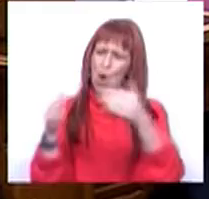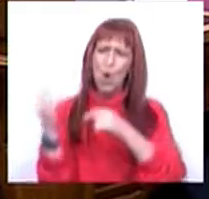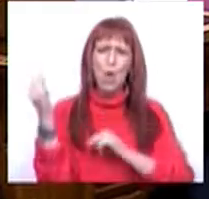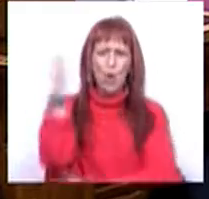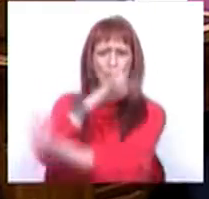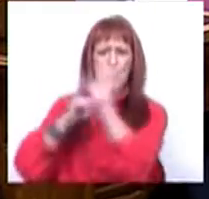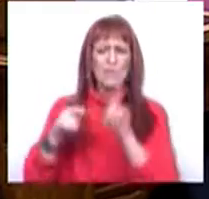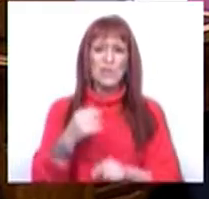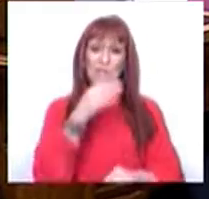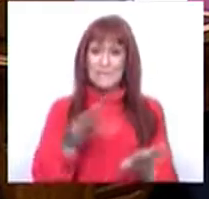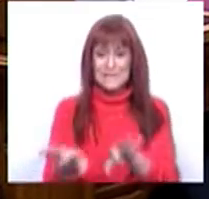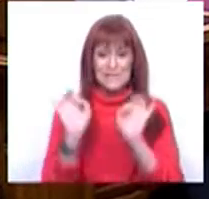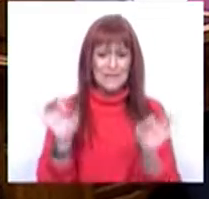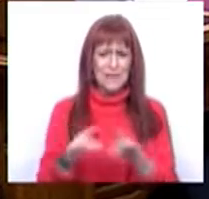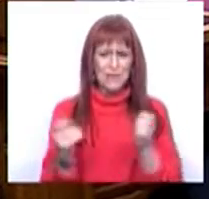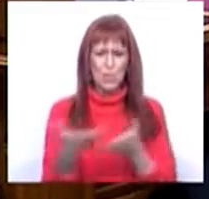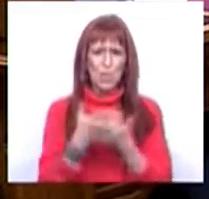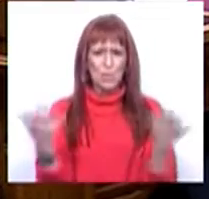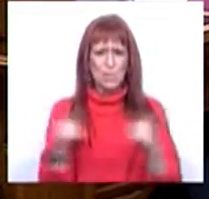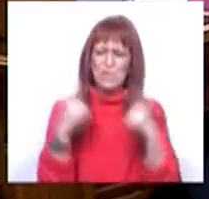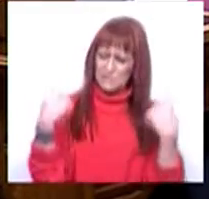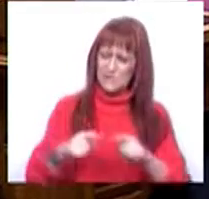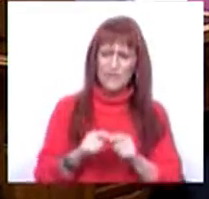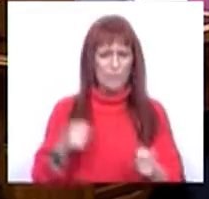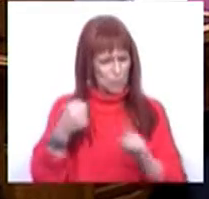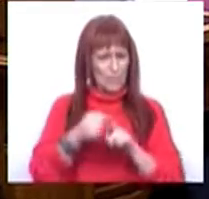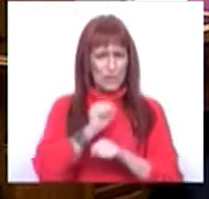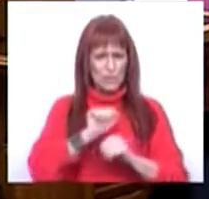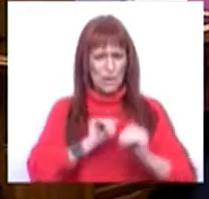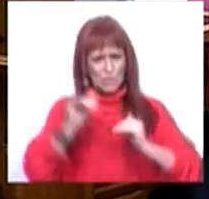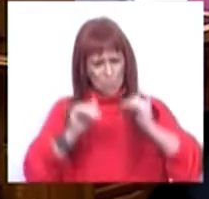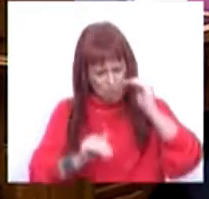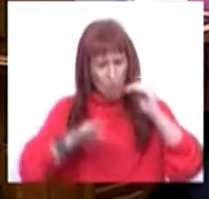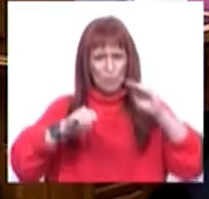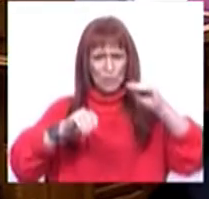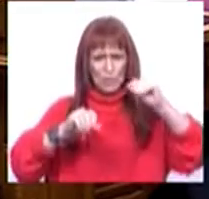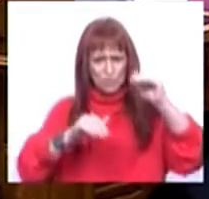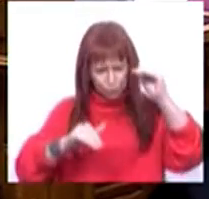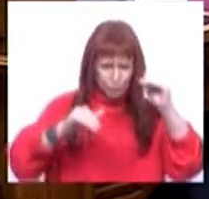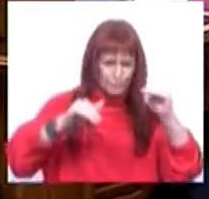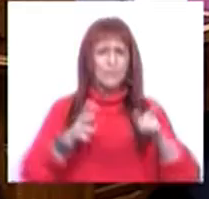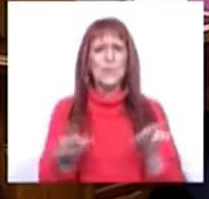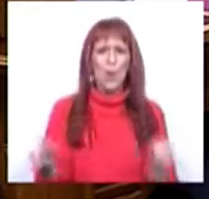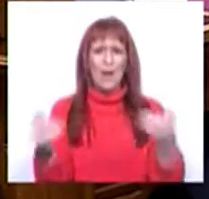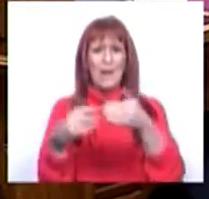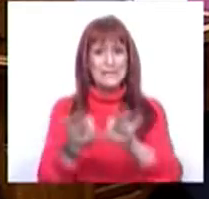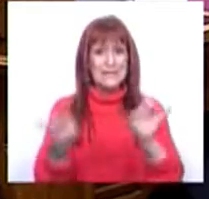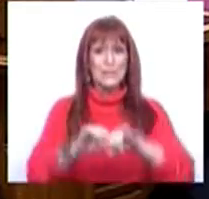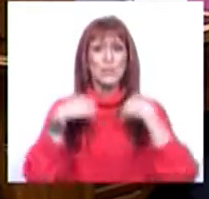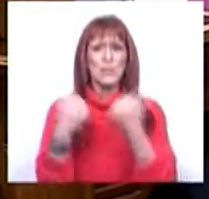Europeia, mas falamos igualmente de um crescimento que deve combater as desigualdades territoriais e convergir também do ponto de vista